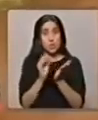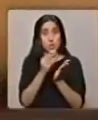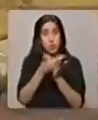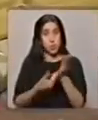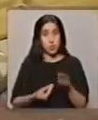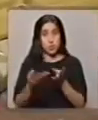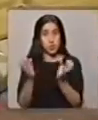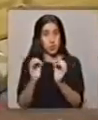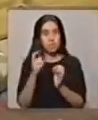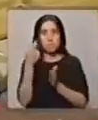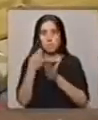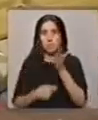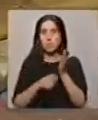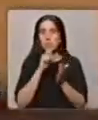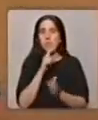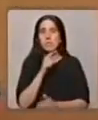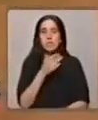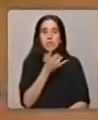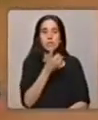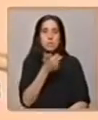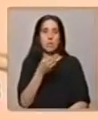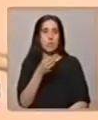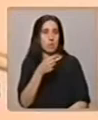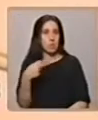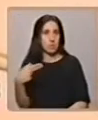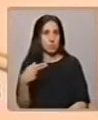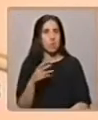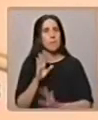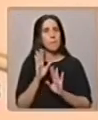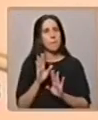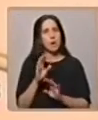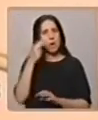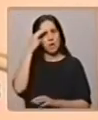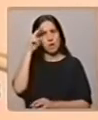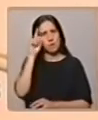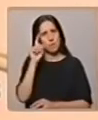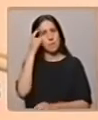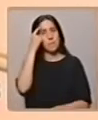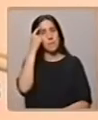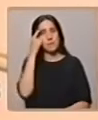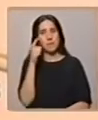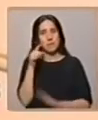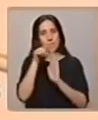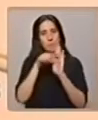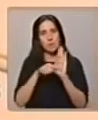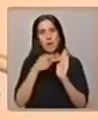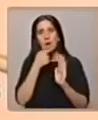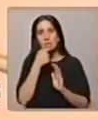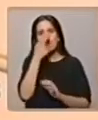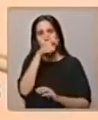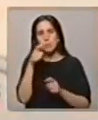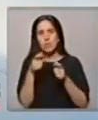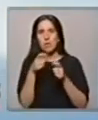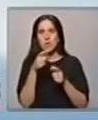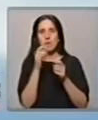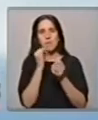sujeito a uma multa de 250 euros. Mas desengane-se quem pensa que a medida atinge só os trabalhadores independentes.